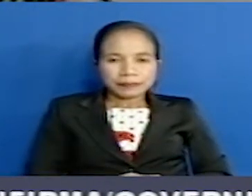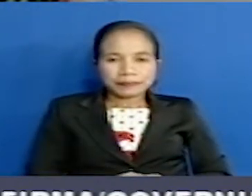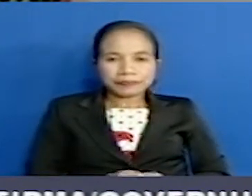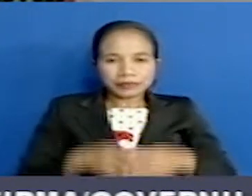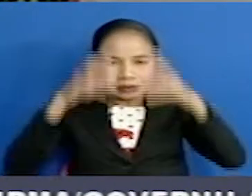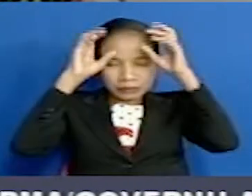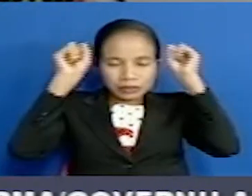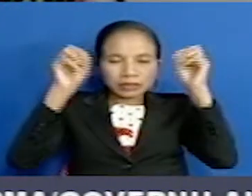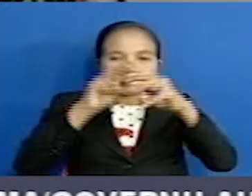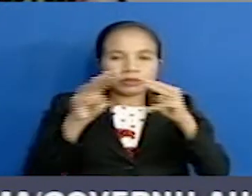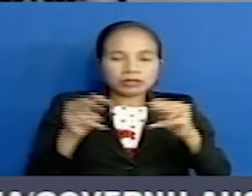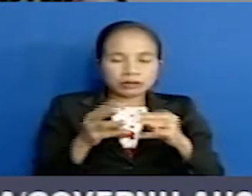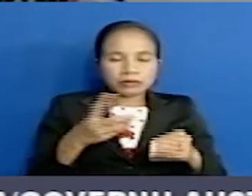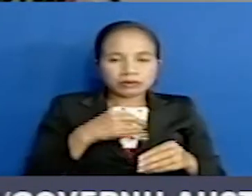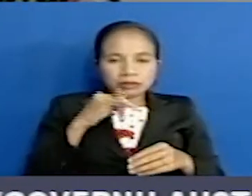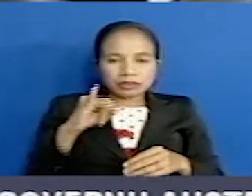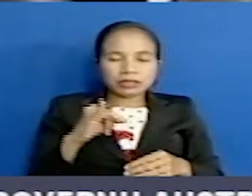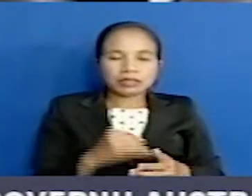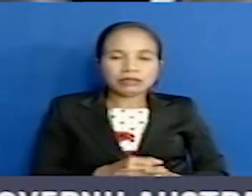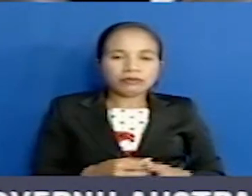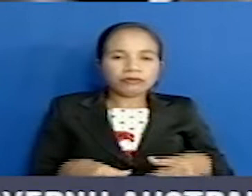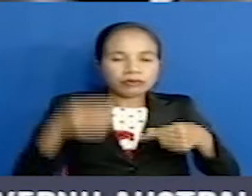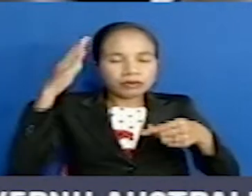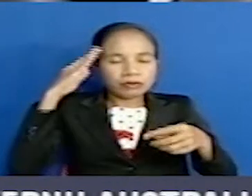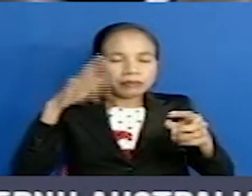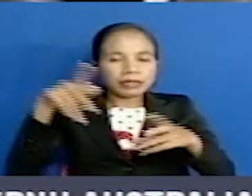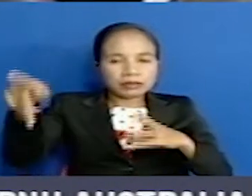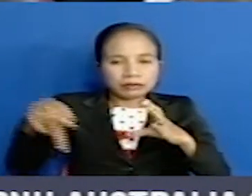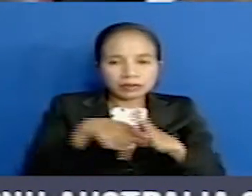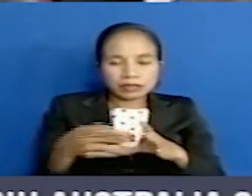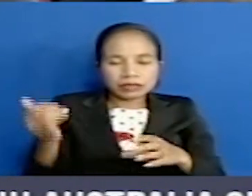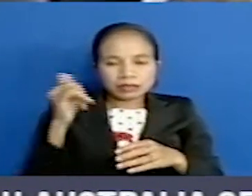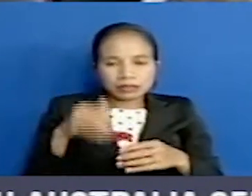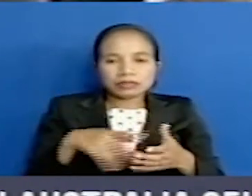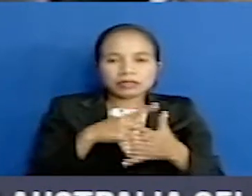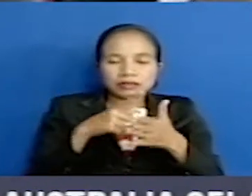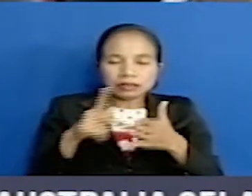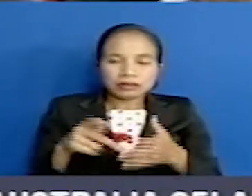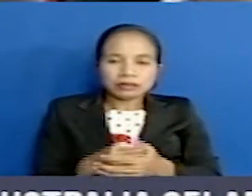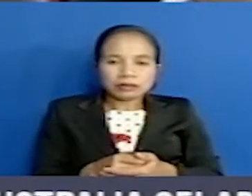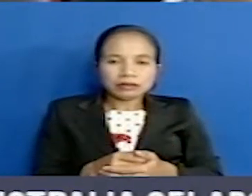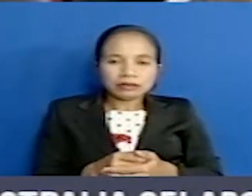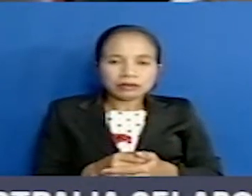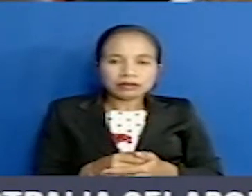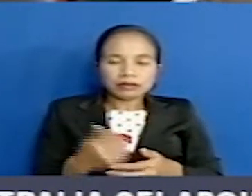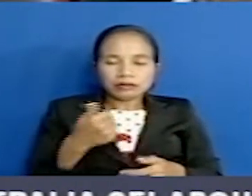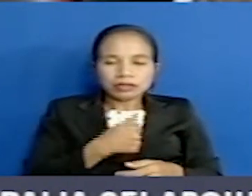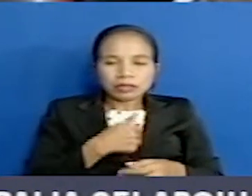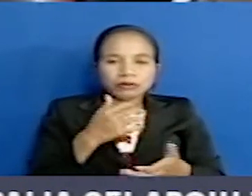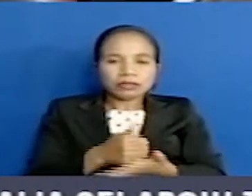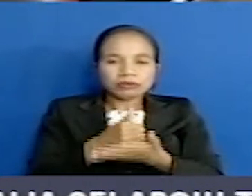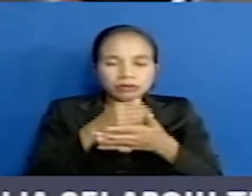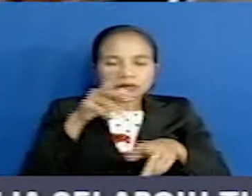Ili, Guilhermina Filomena Saldanha, encoraja participantes Sira a tu sério capacita an ho di halo atendimento